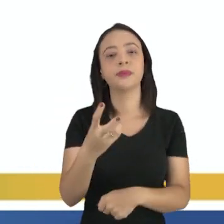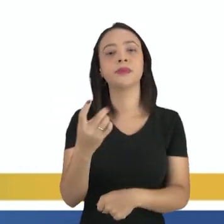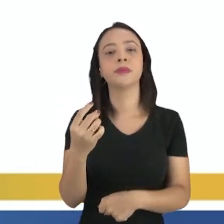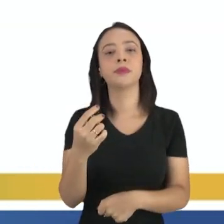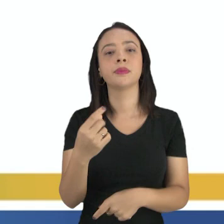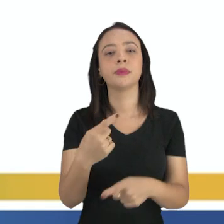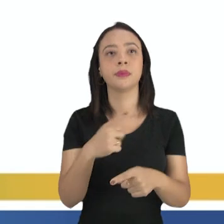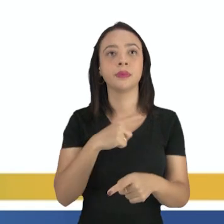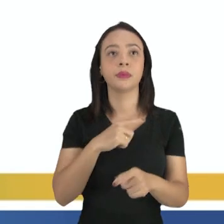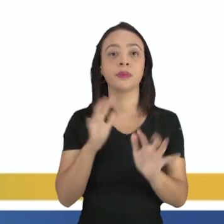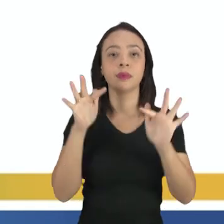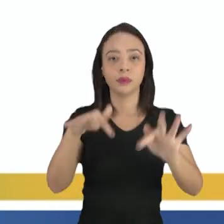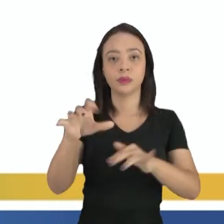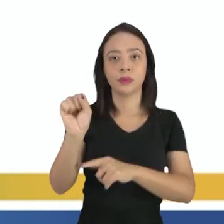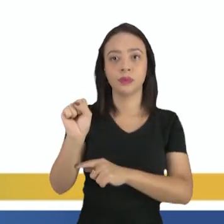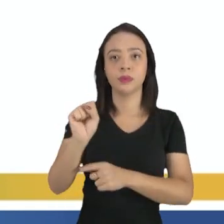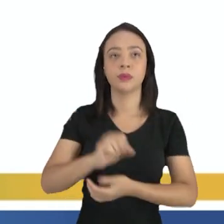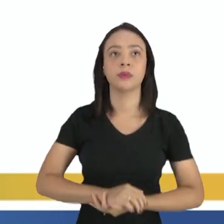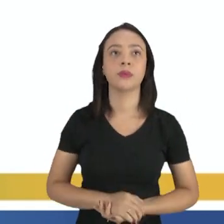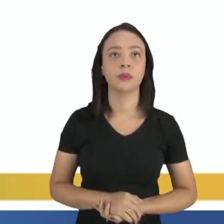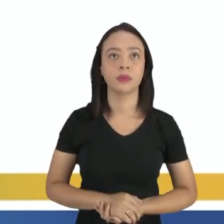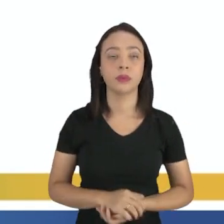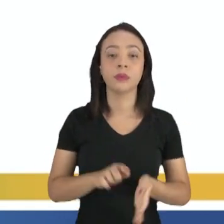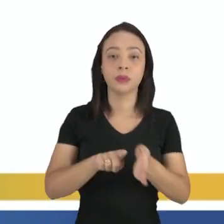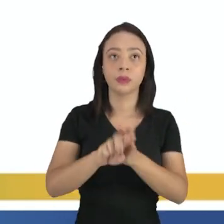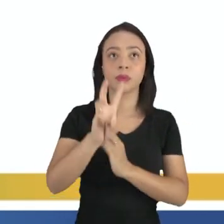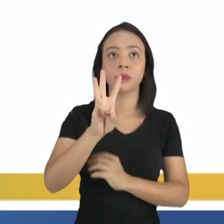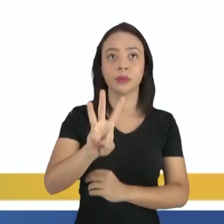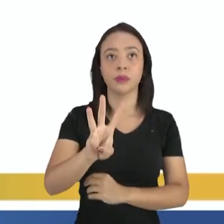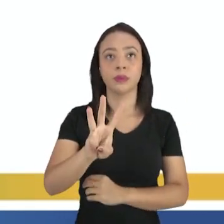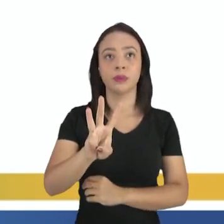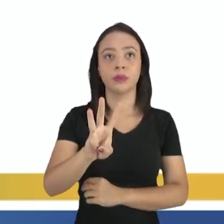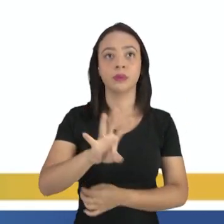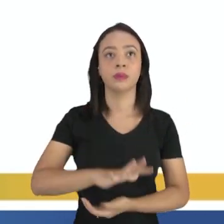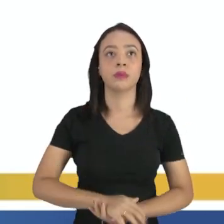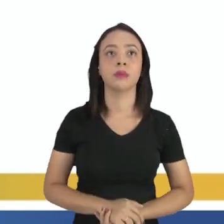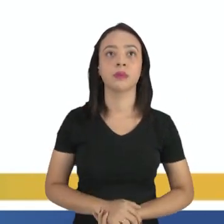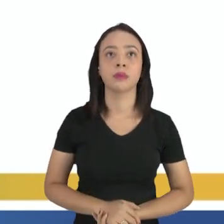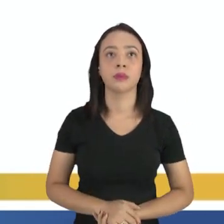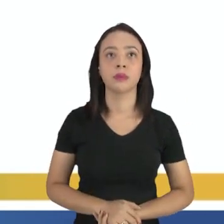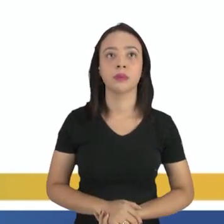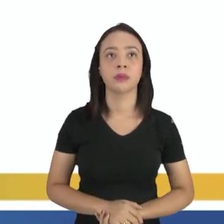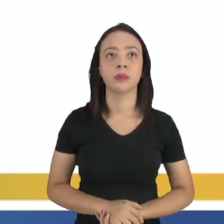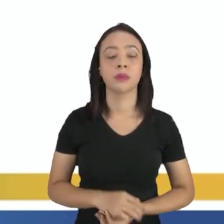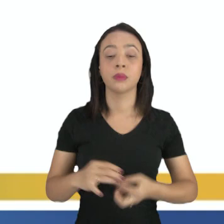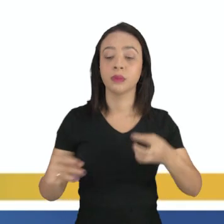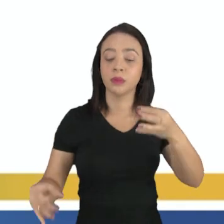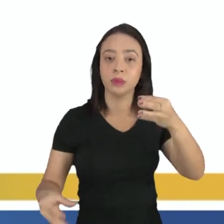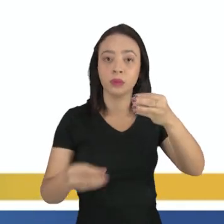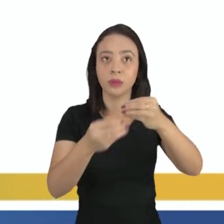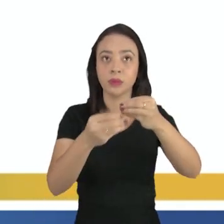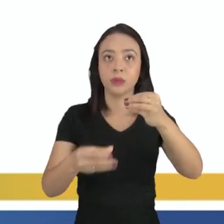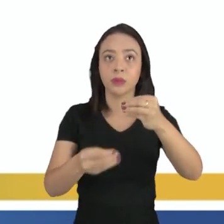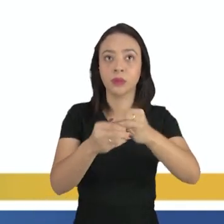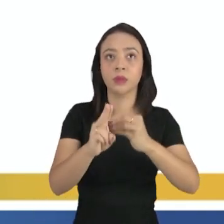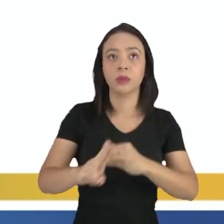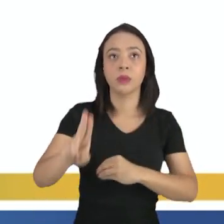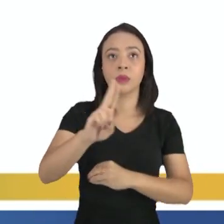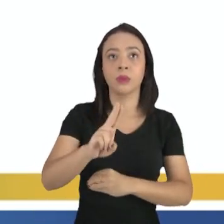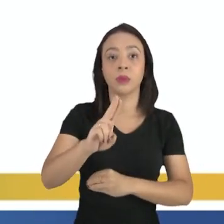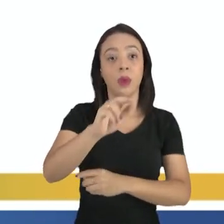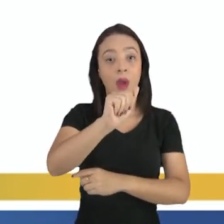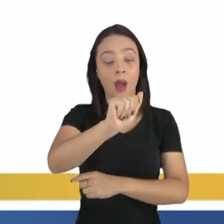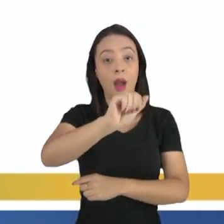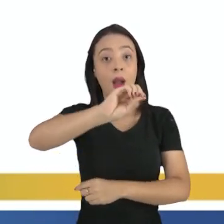S no final. E por último, na questão número 3, complete ou complete com o